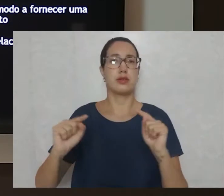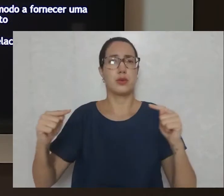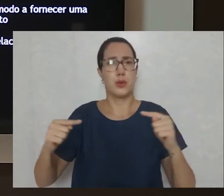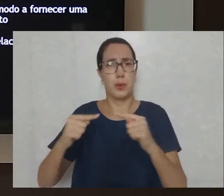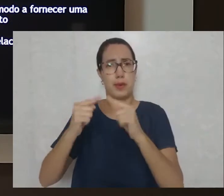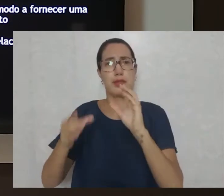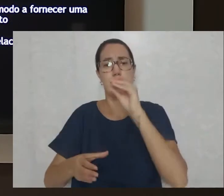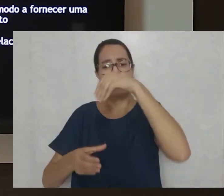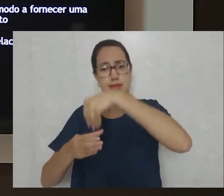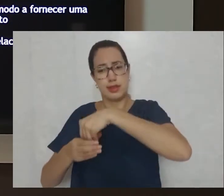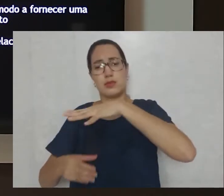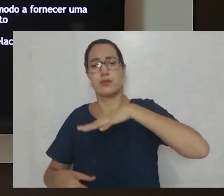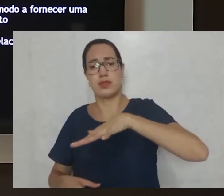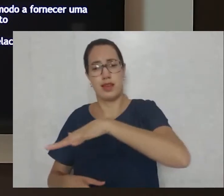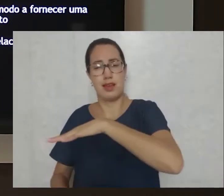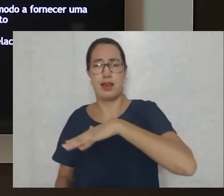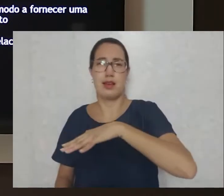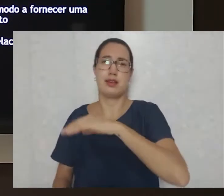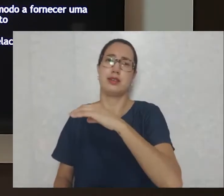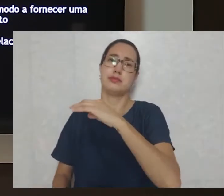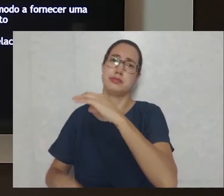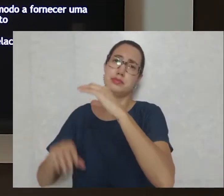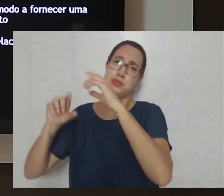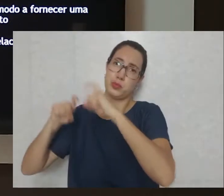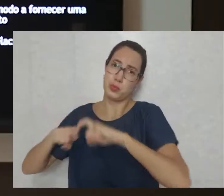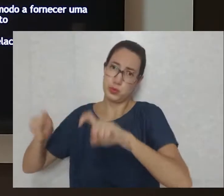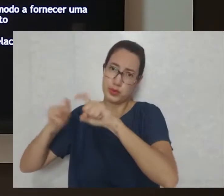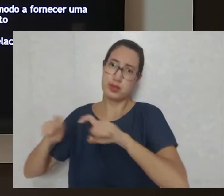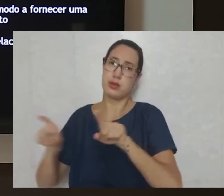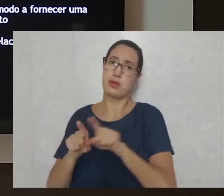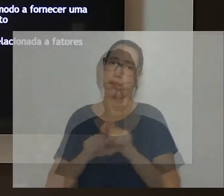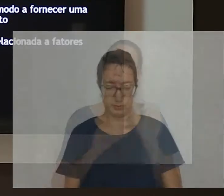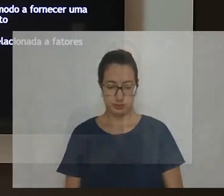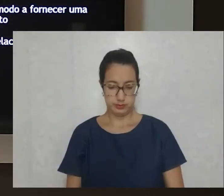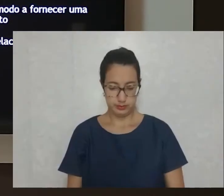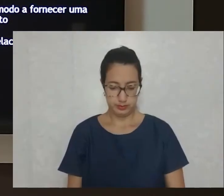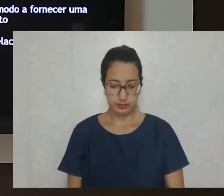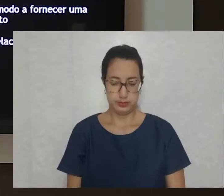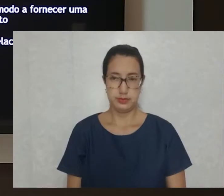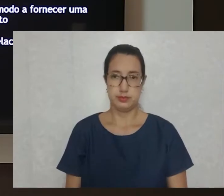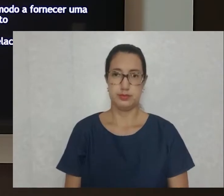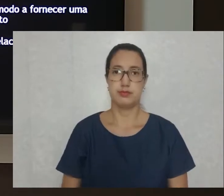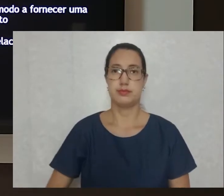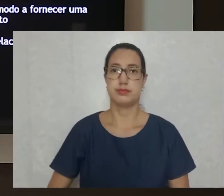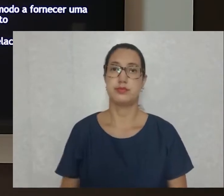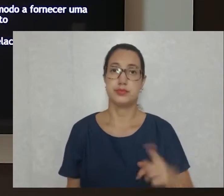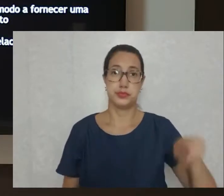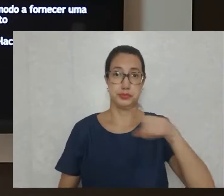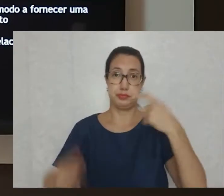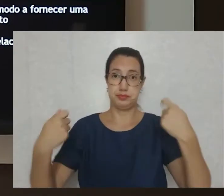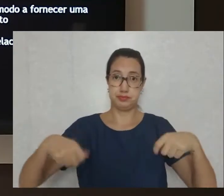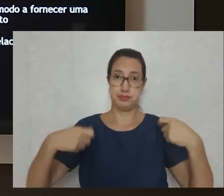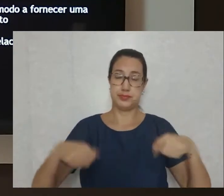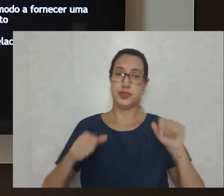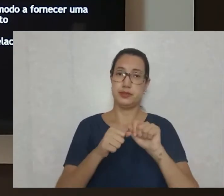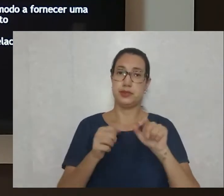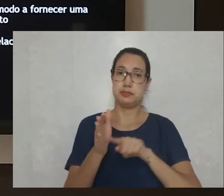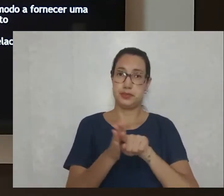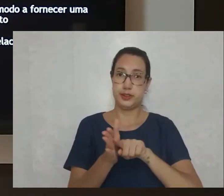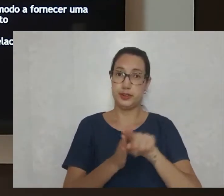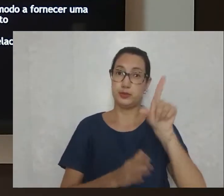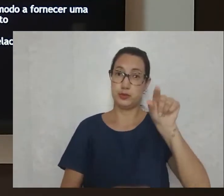vamos entender direitinho. Vocês têm que fazer um artigo no final da disciplina. Para fazer um artigo, vocês têm que fazer uma pesquisa. Para fazer uma pesquisa, tem que